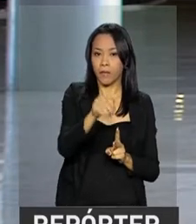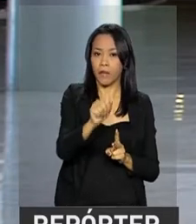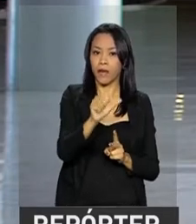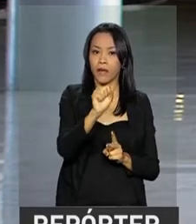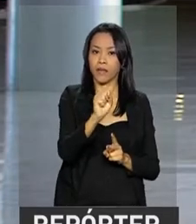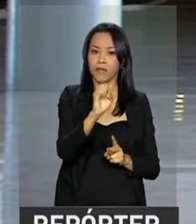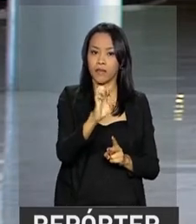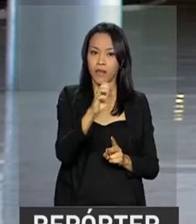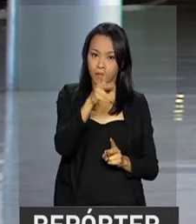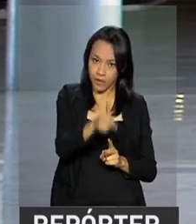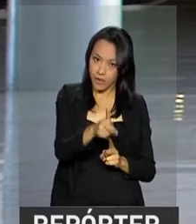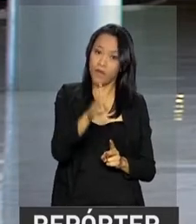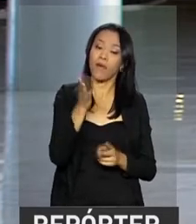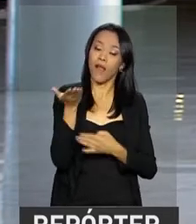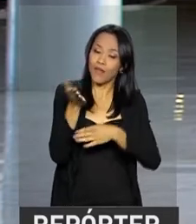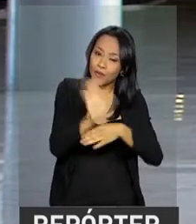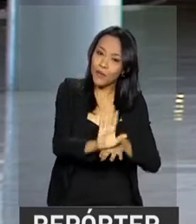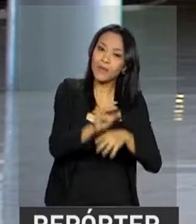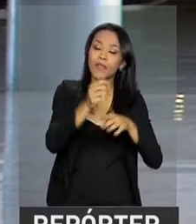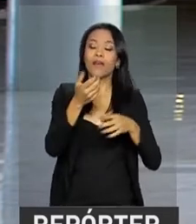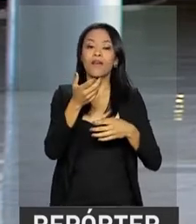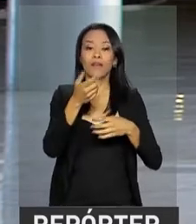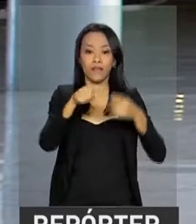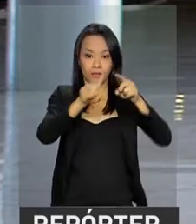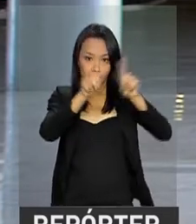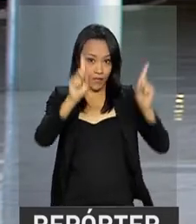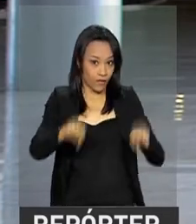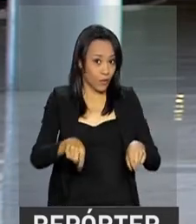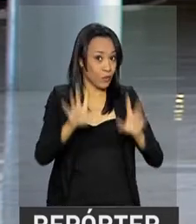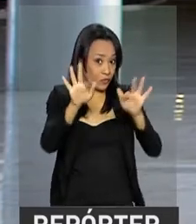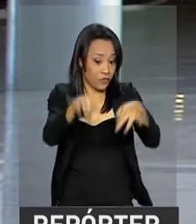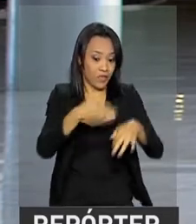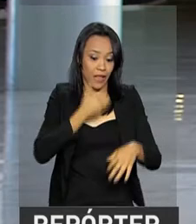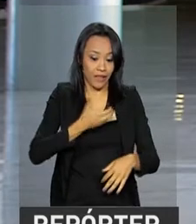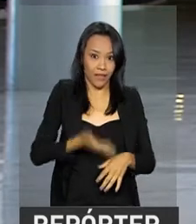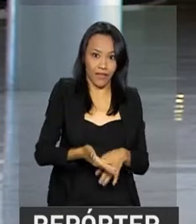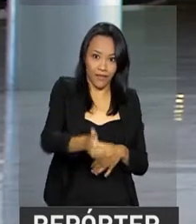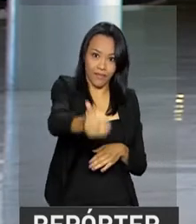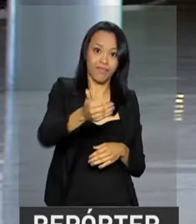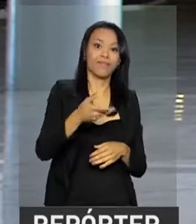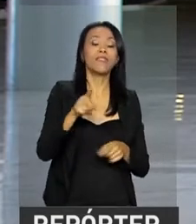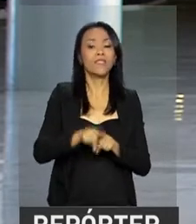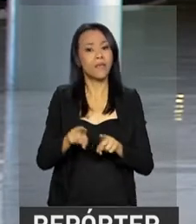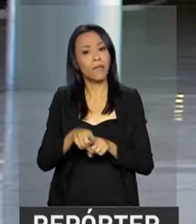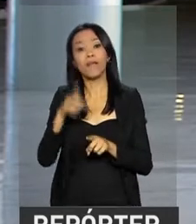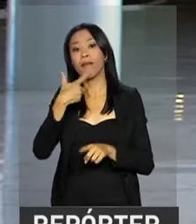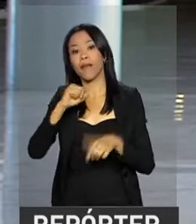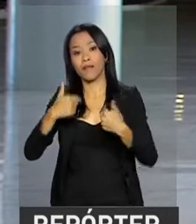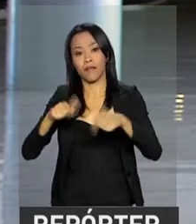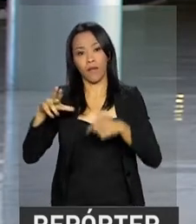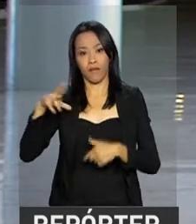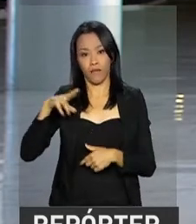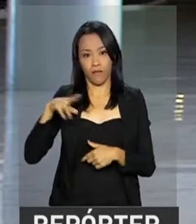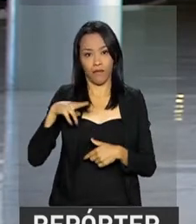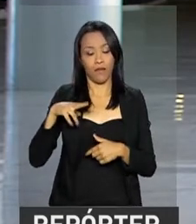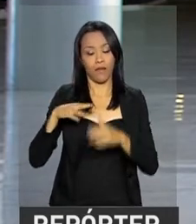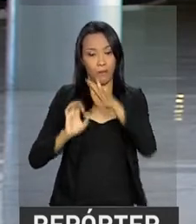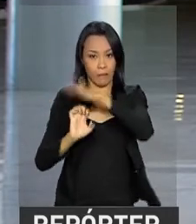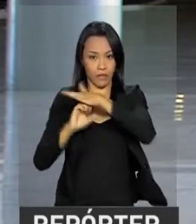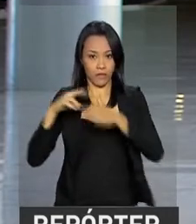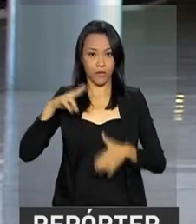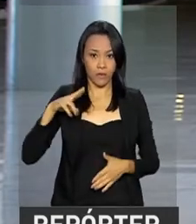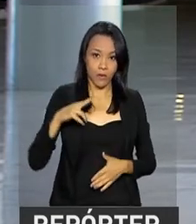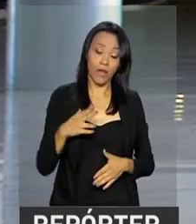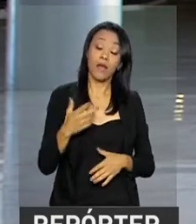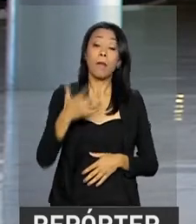fim de ano dos servidores públicos e dos empregados de empresas privadas. Aposentados vão